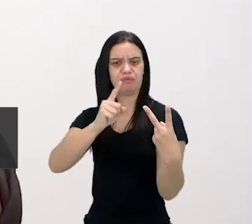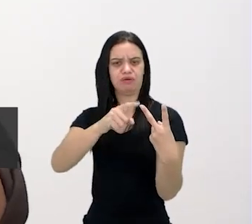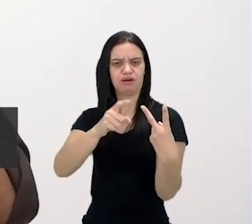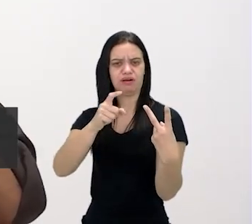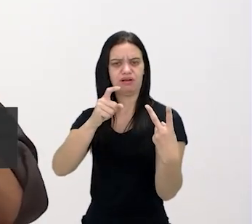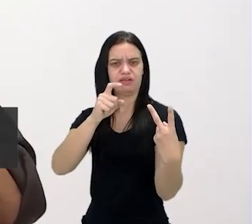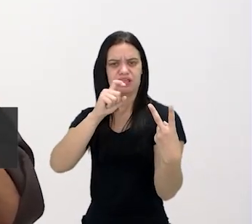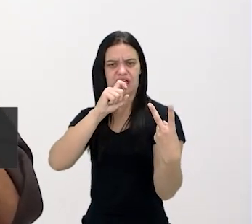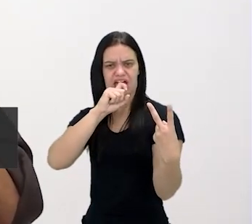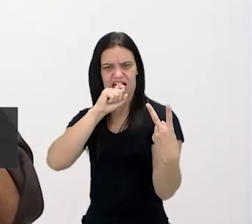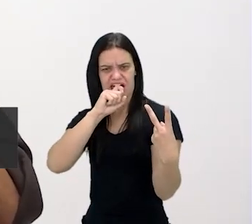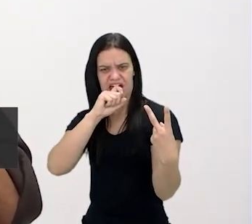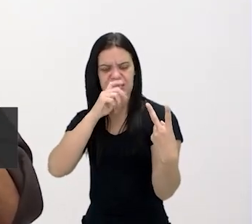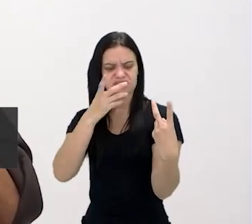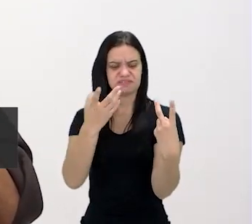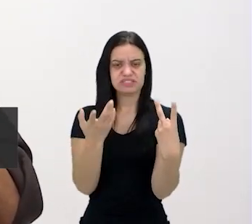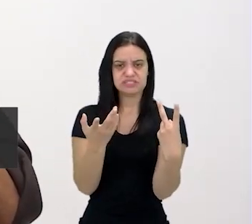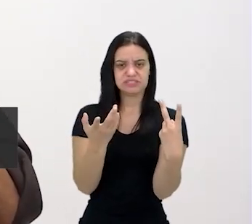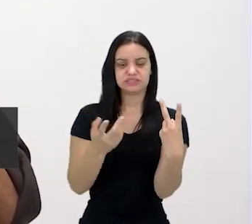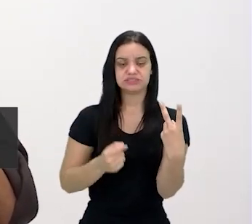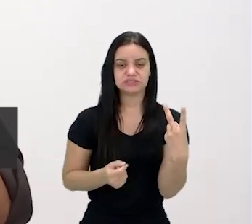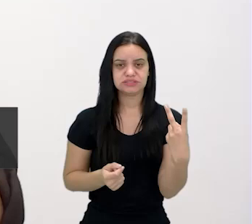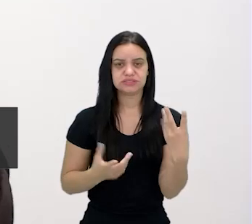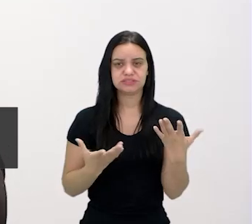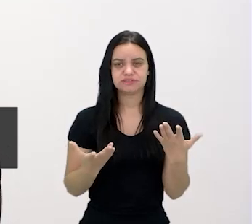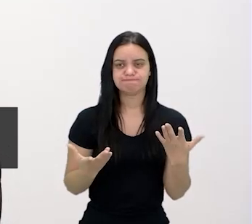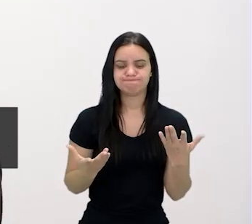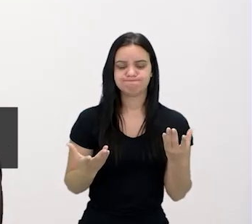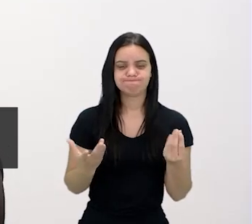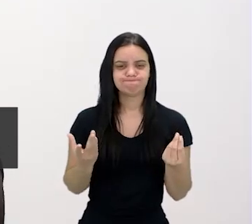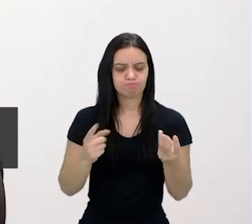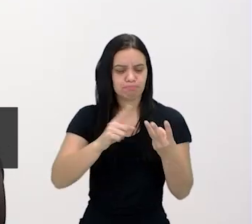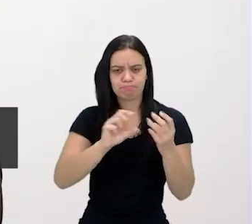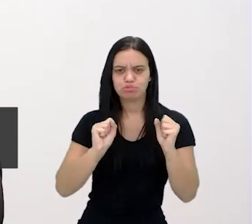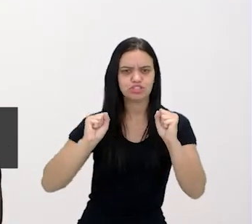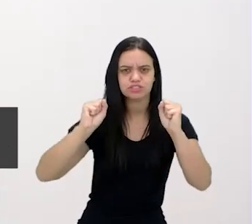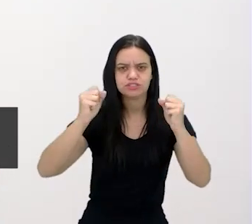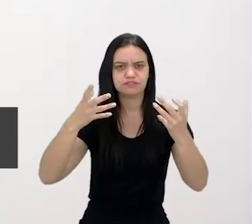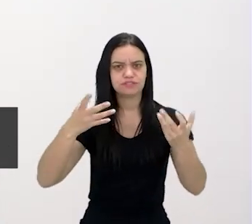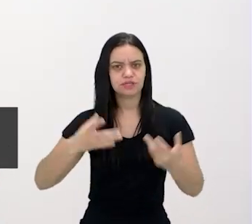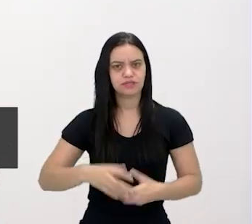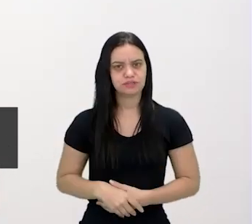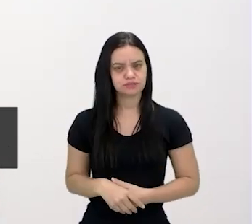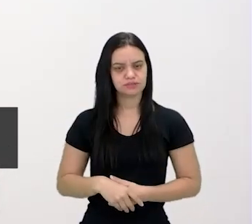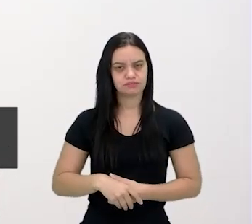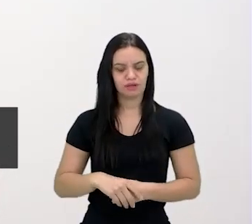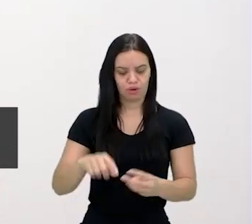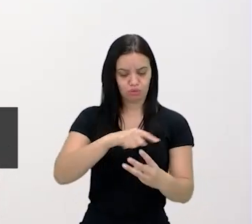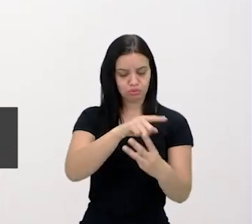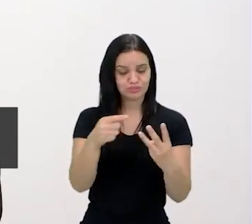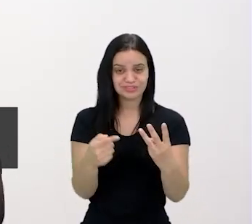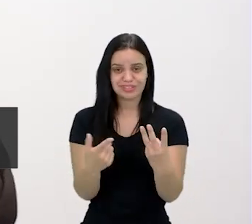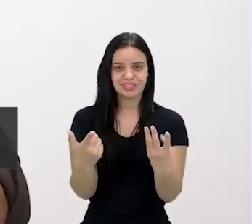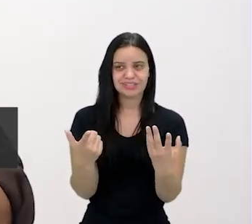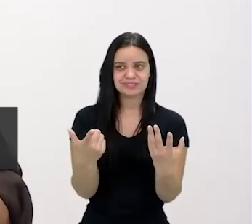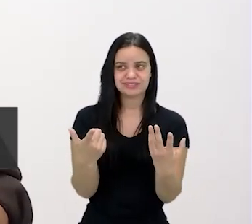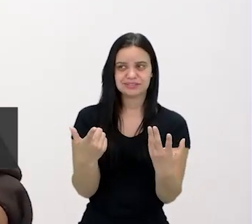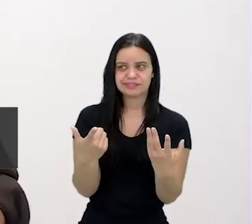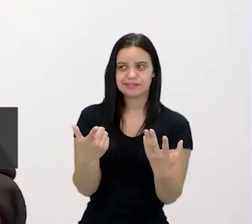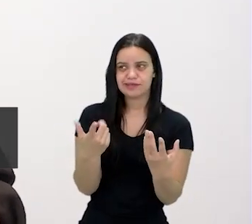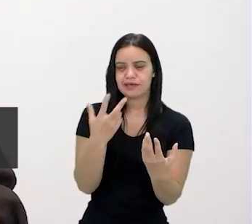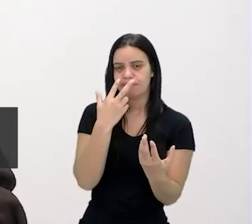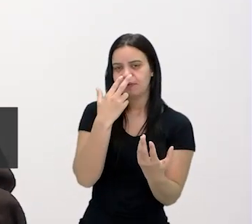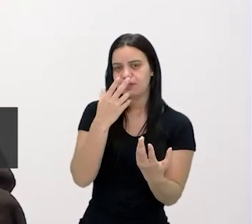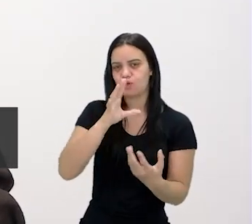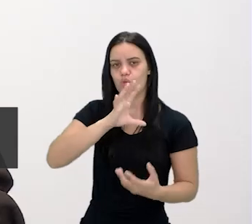ciúmes, possessividade, né? Todas essas nuances faz com que